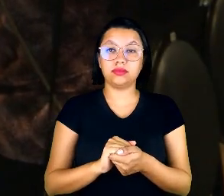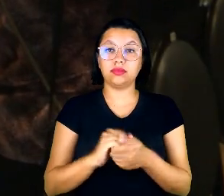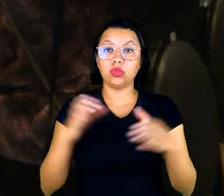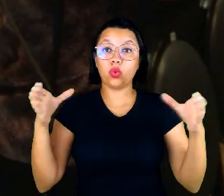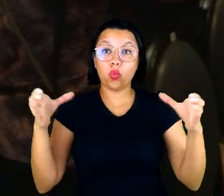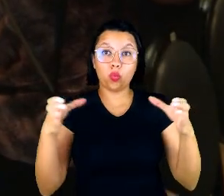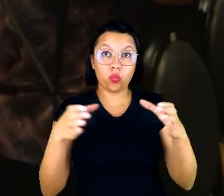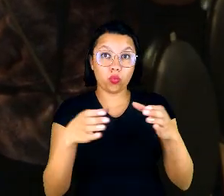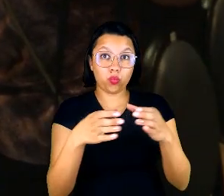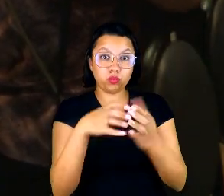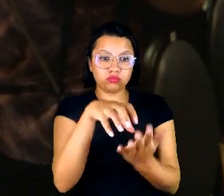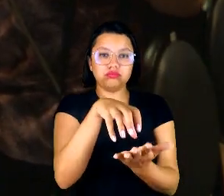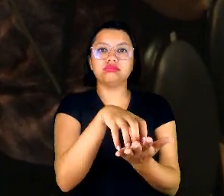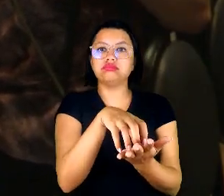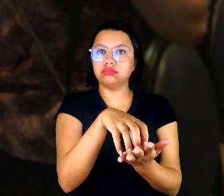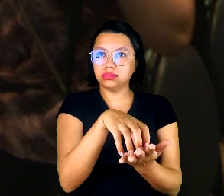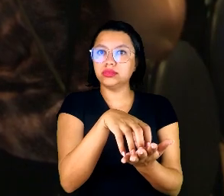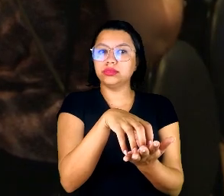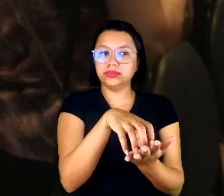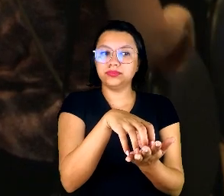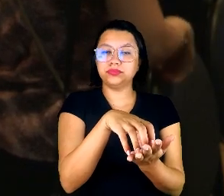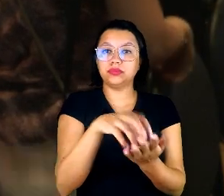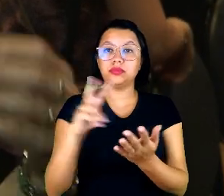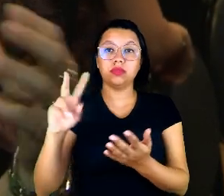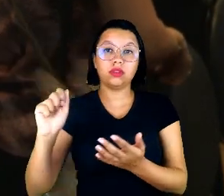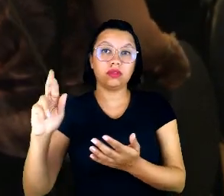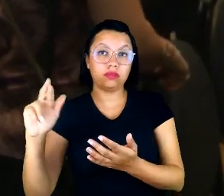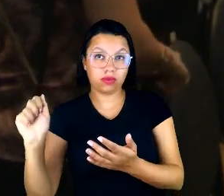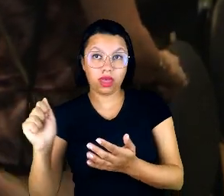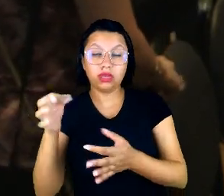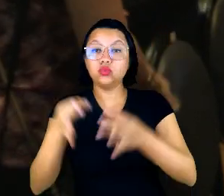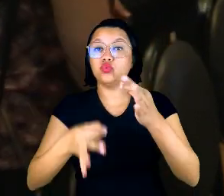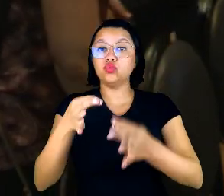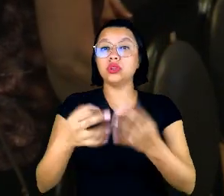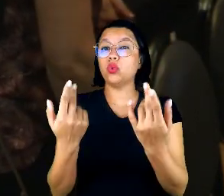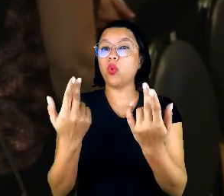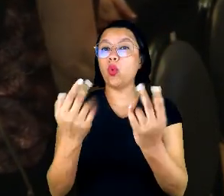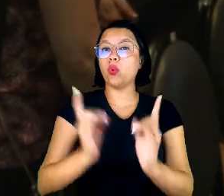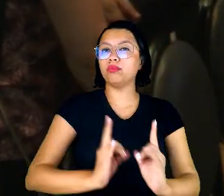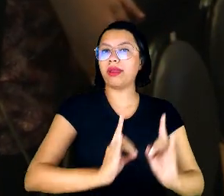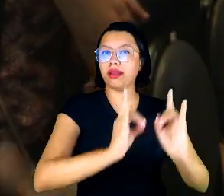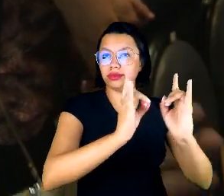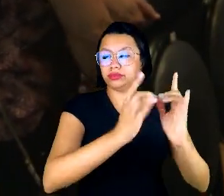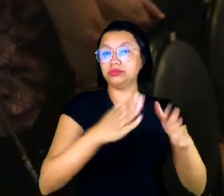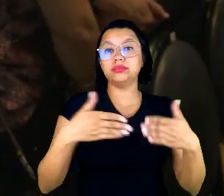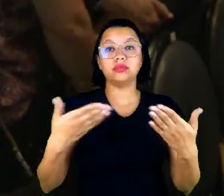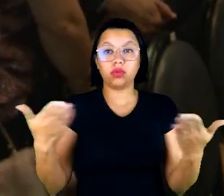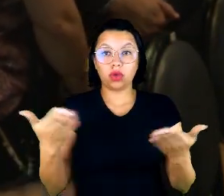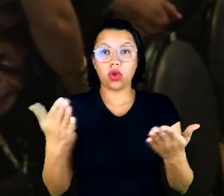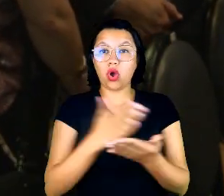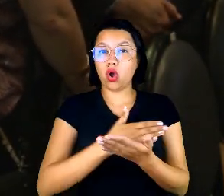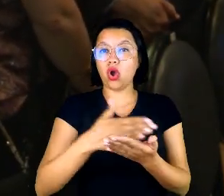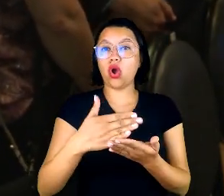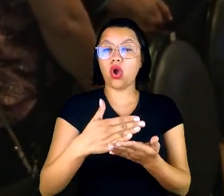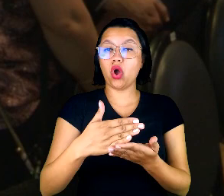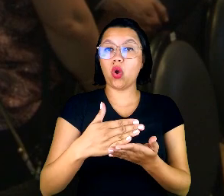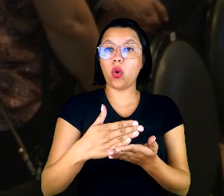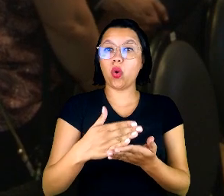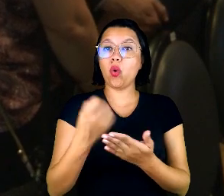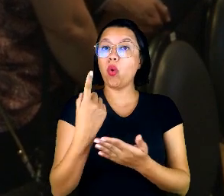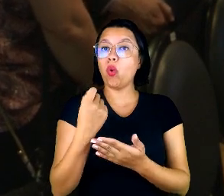Concentram-se as duas, a vara e o juizado, no mesmo prédio, né? Então nós partimos para um prédio